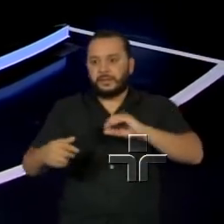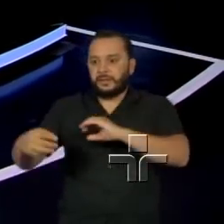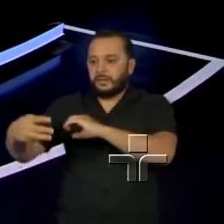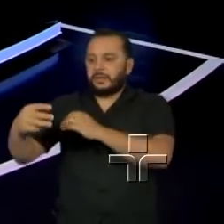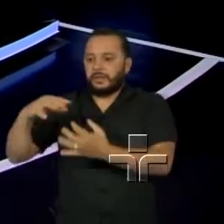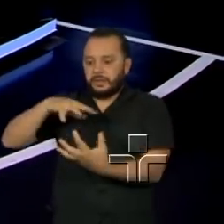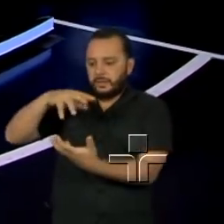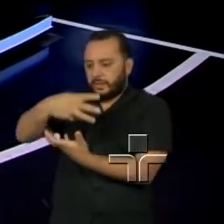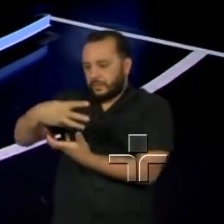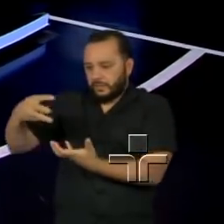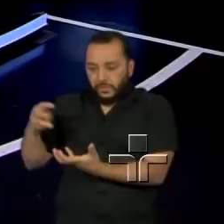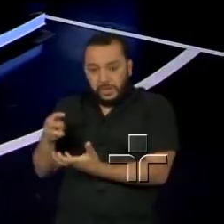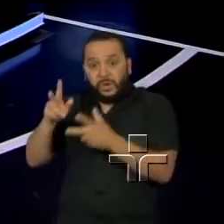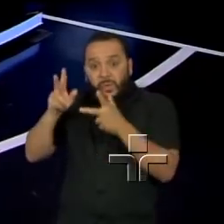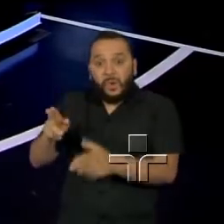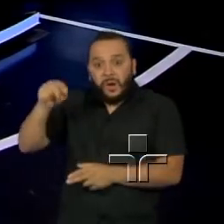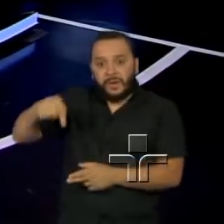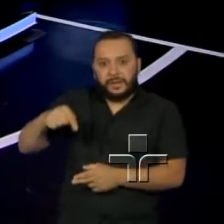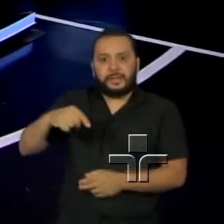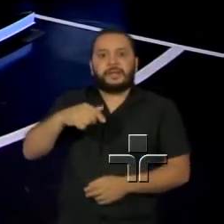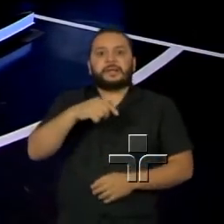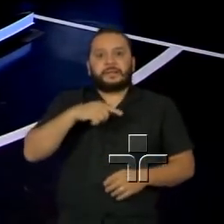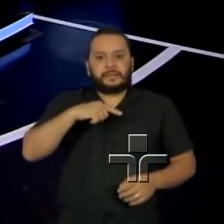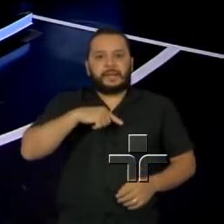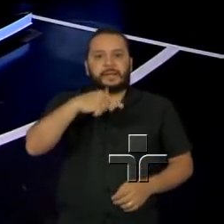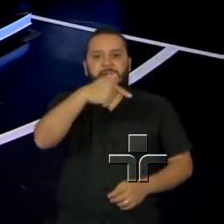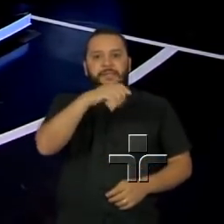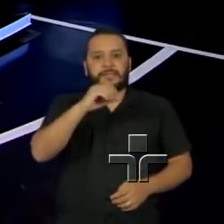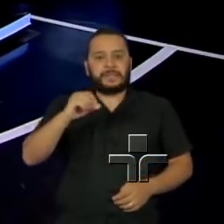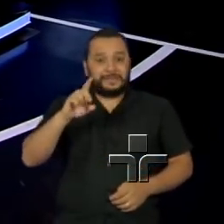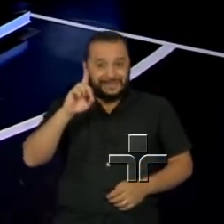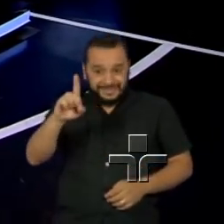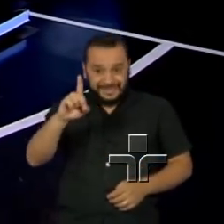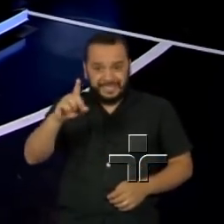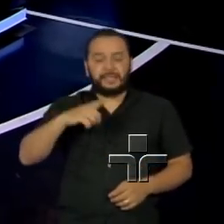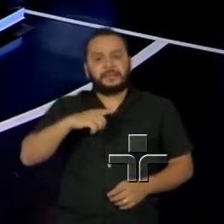TOI 700D. Ele foi identificado pelo satélite TESS e está